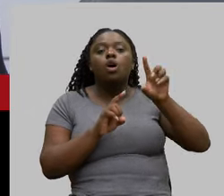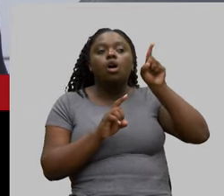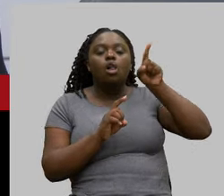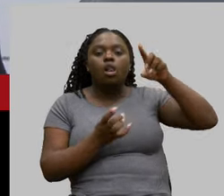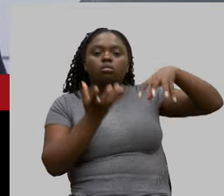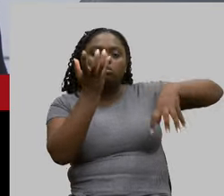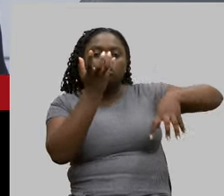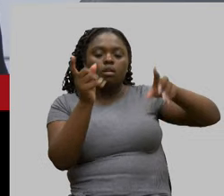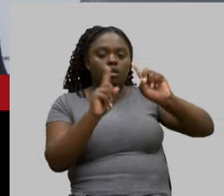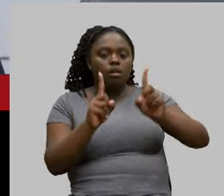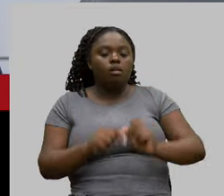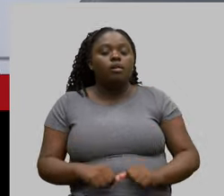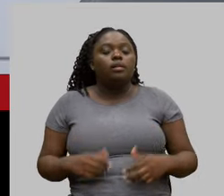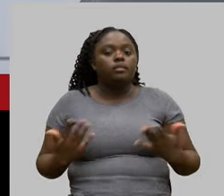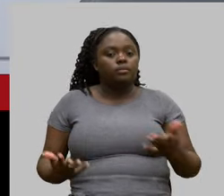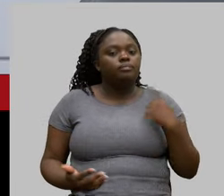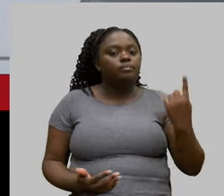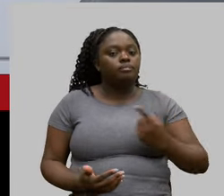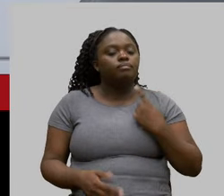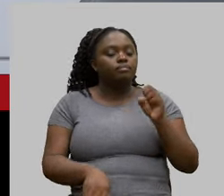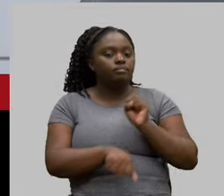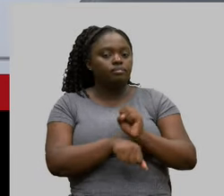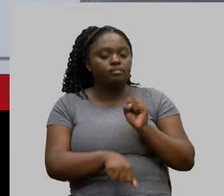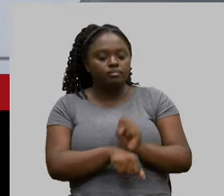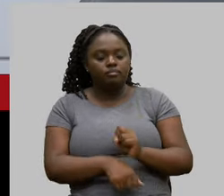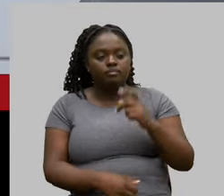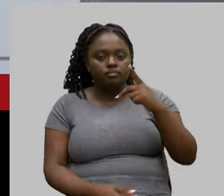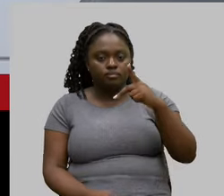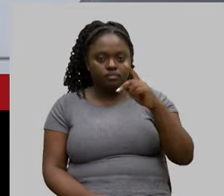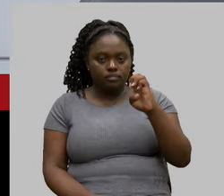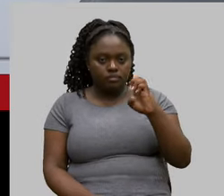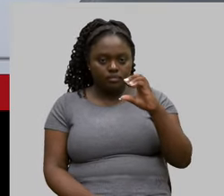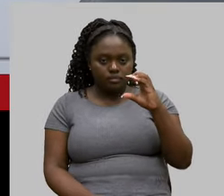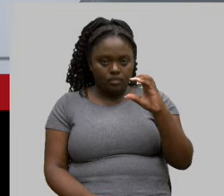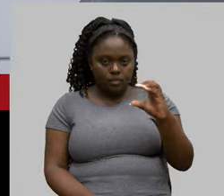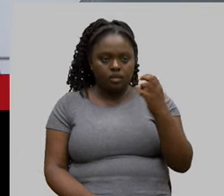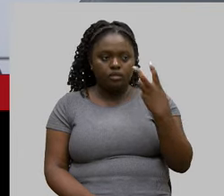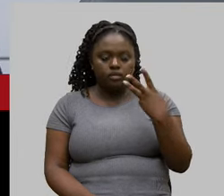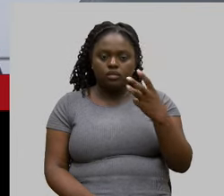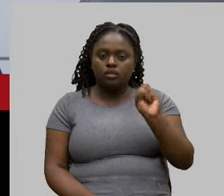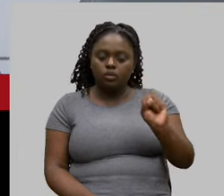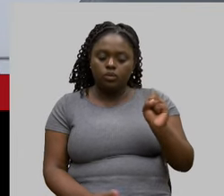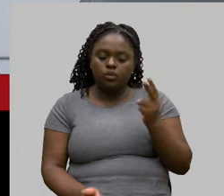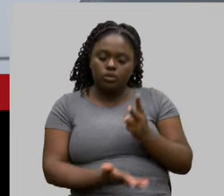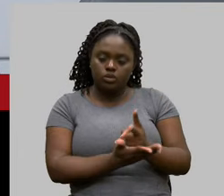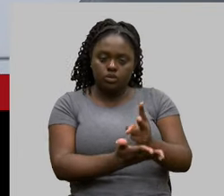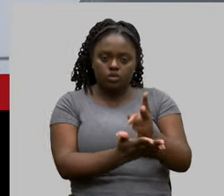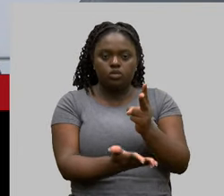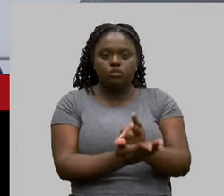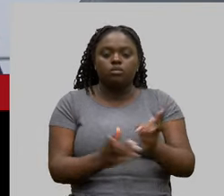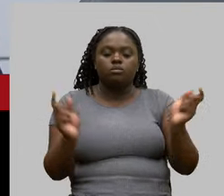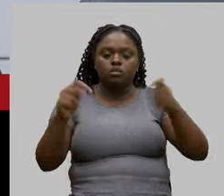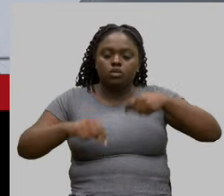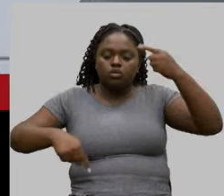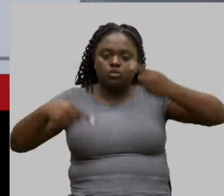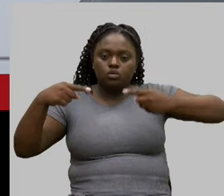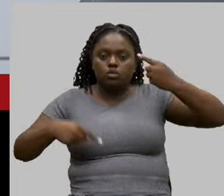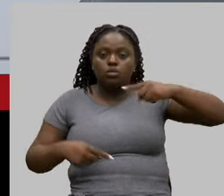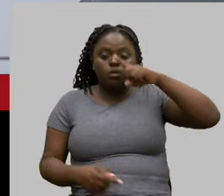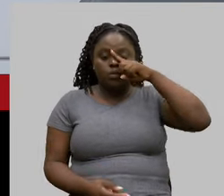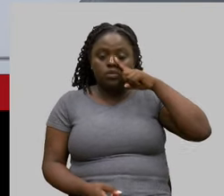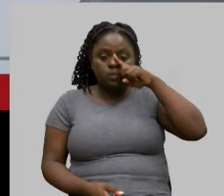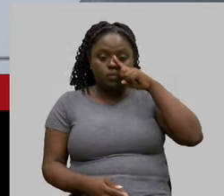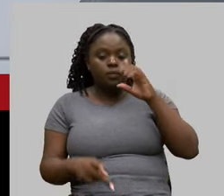atualidade aqui então a gente espera que essa PEC 38 não prevaleça que sejam aqui discutidos os riscos da tramitação dessa